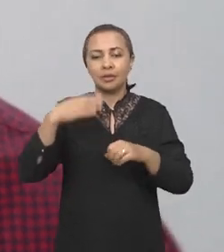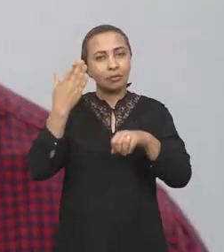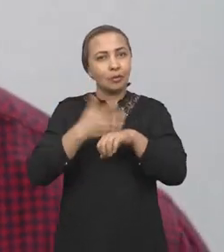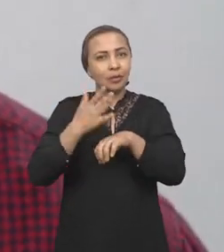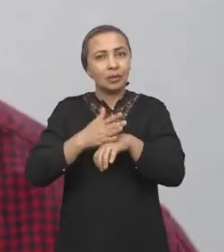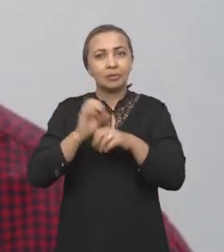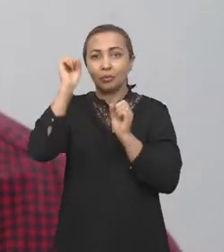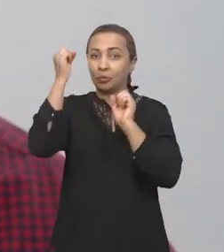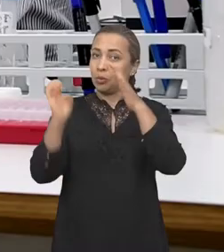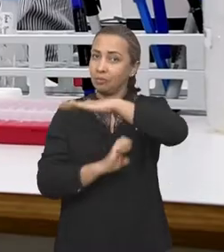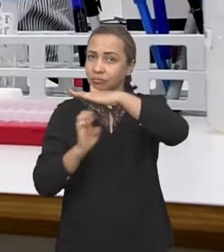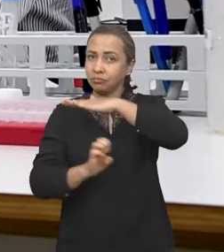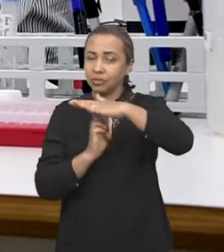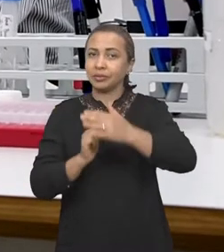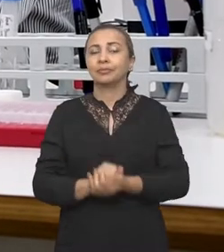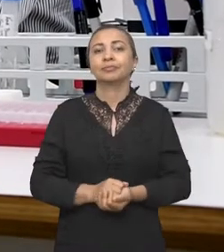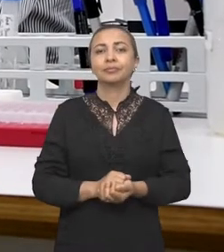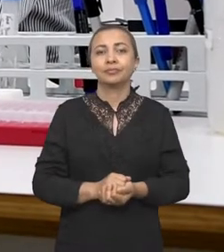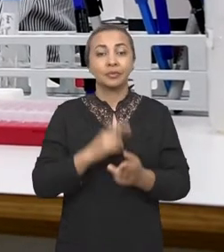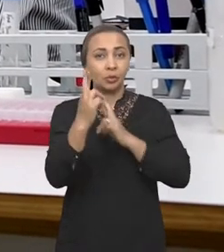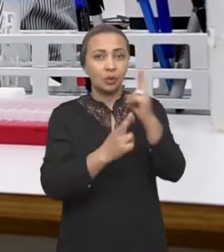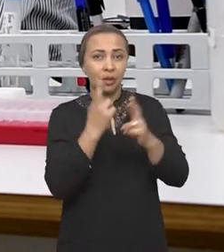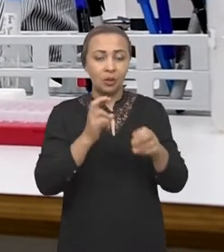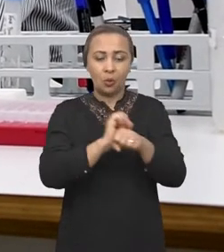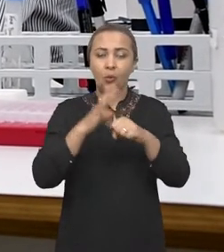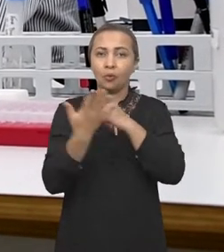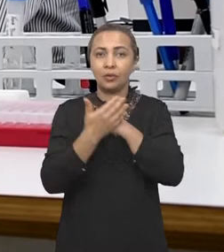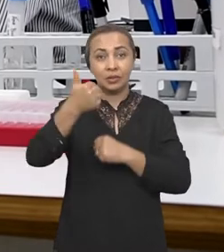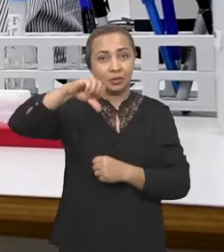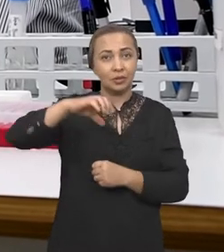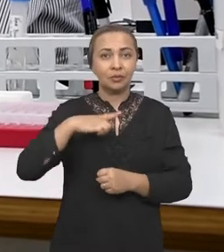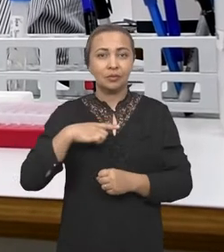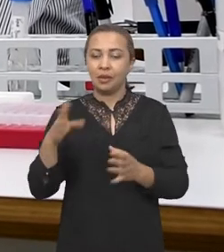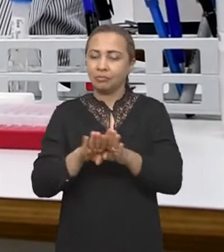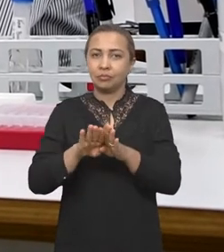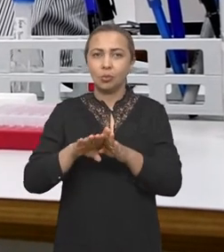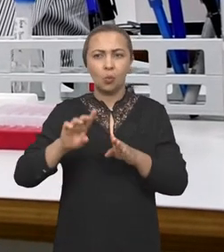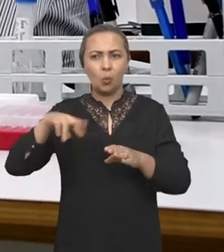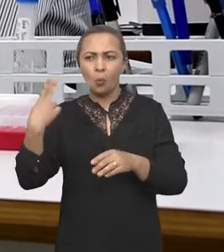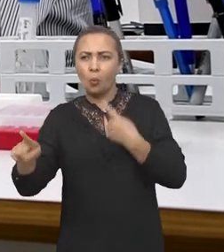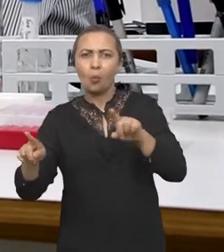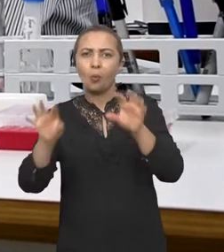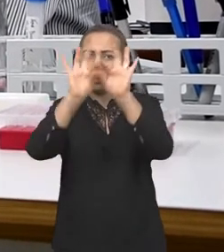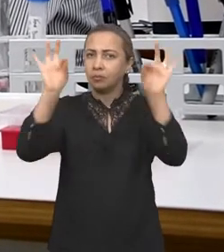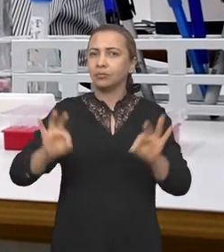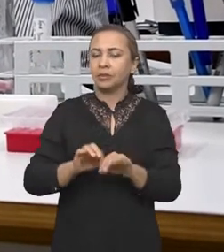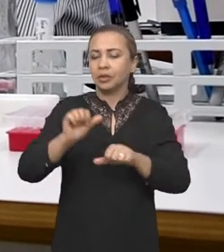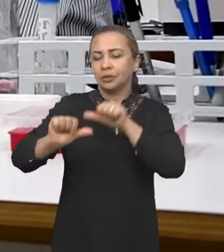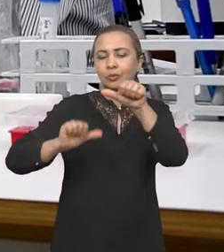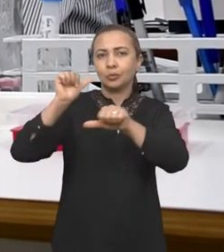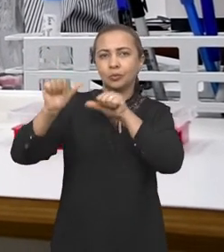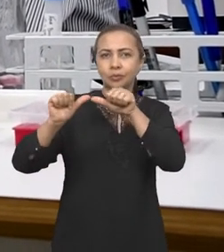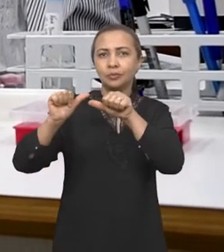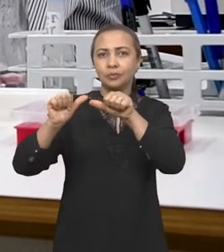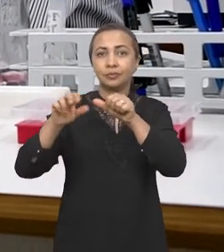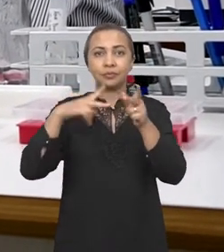um treinamento com a empresa. Especificamente em relação à COVID-19, a gente tem um outro tipo de abordagem, outro tipo de projeto que está